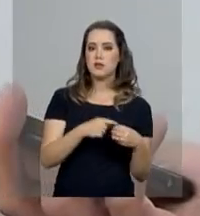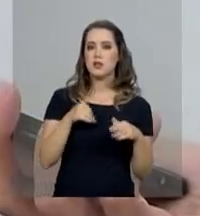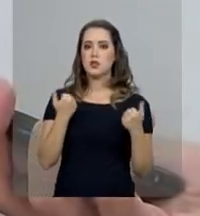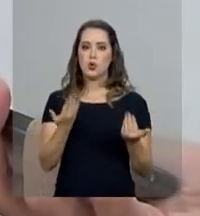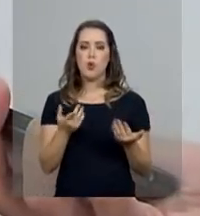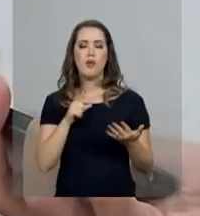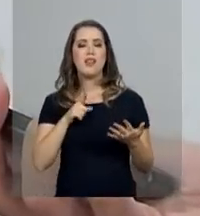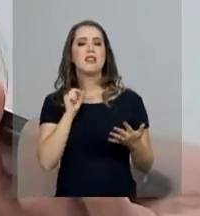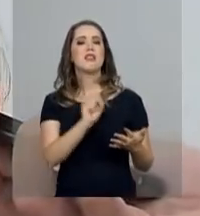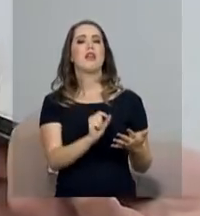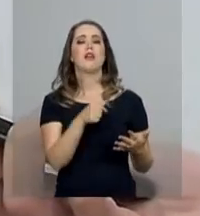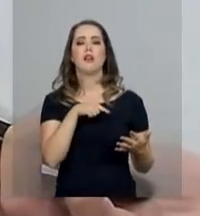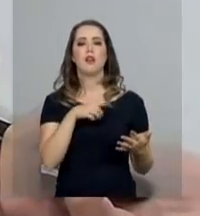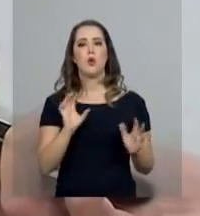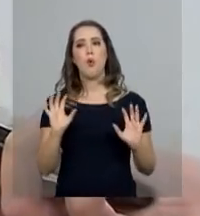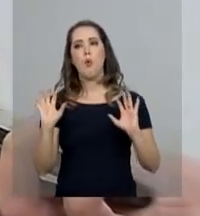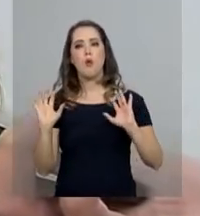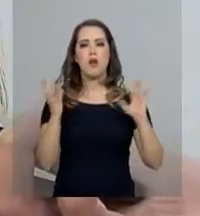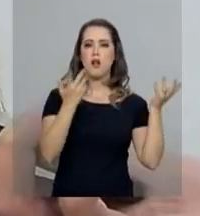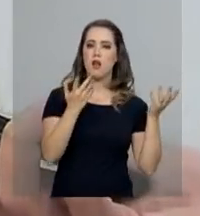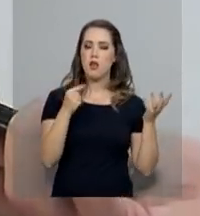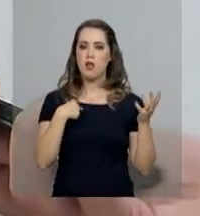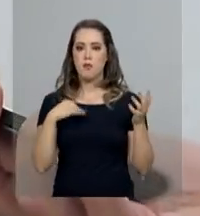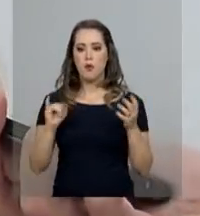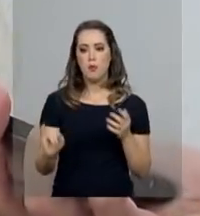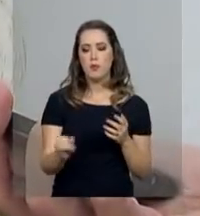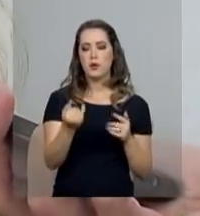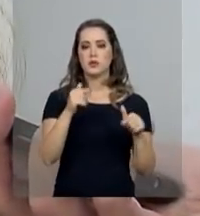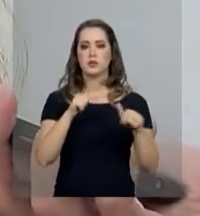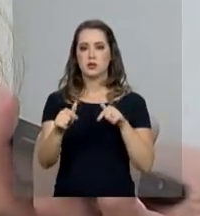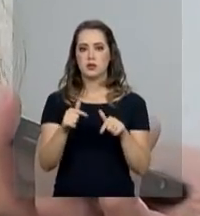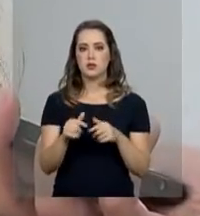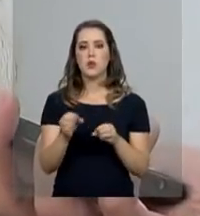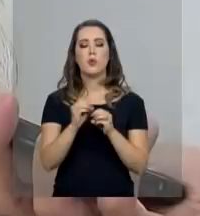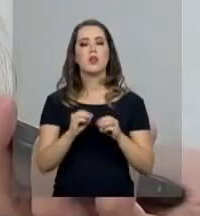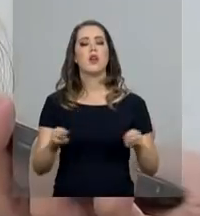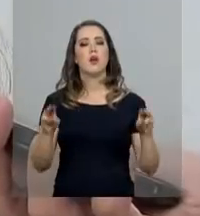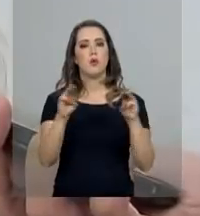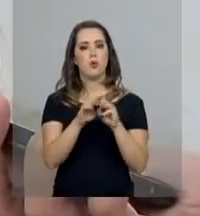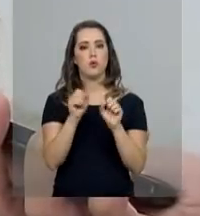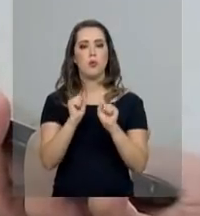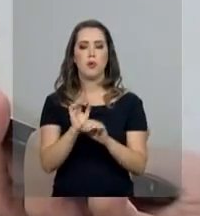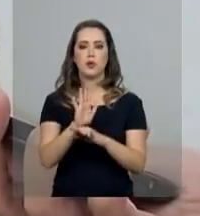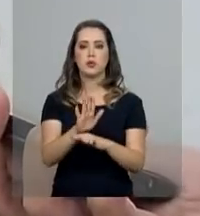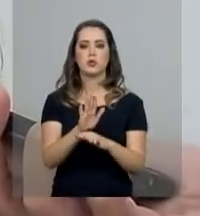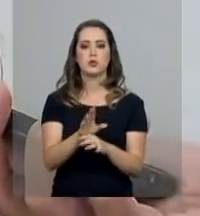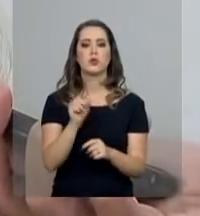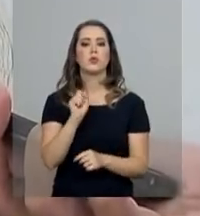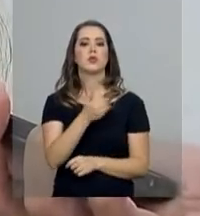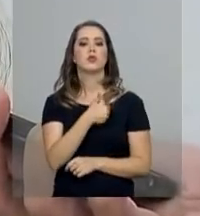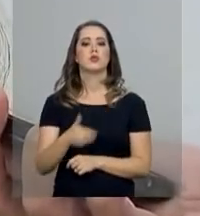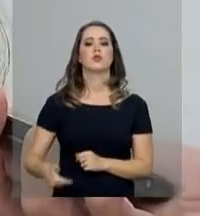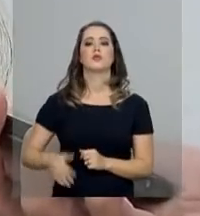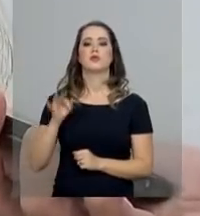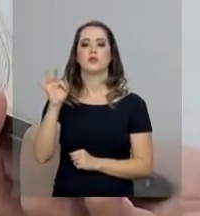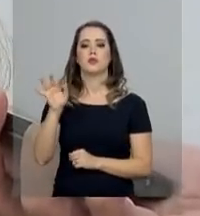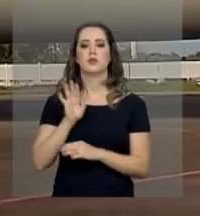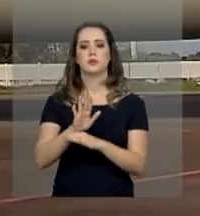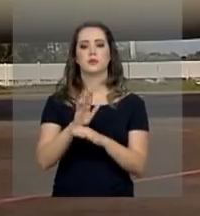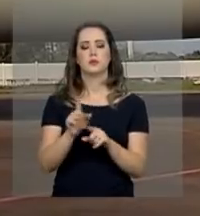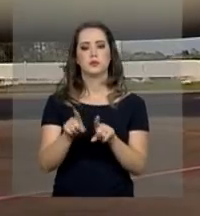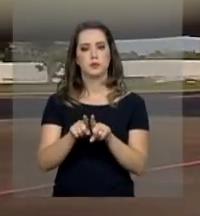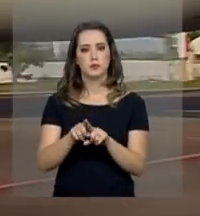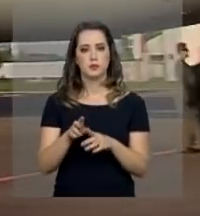as condições, clima, oportunidades de trabalho, o que a ONU pode fazer por eles e o que o governo federal vai fazer por